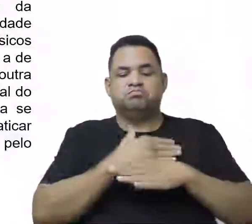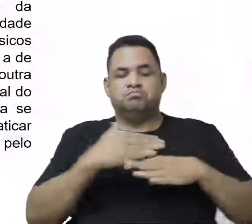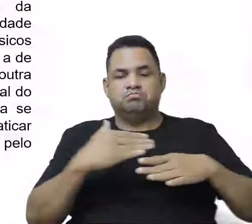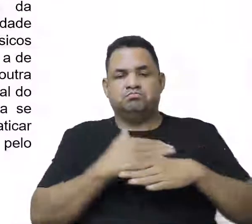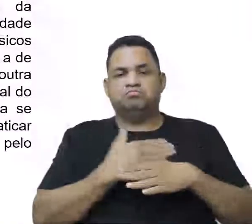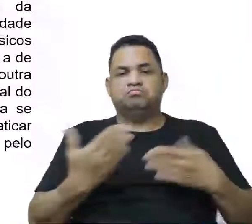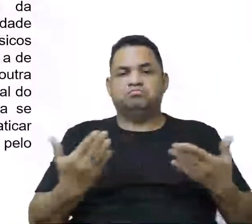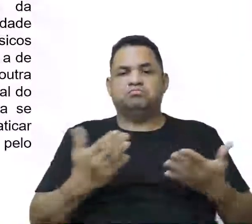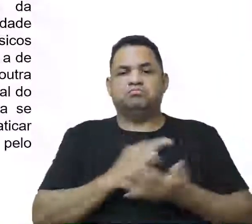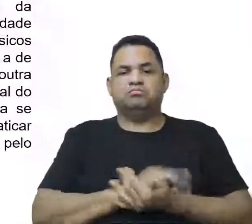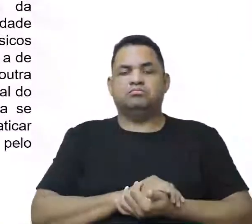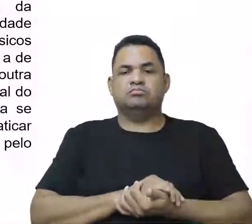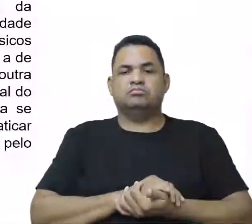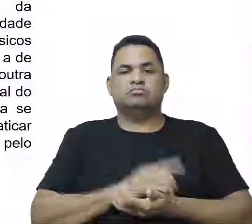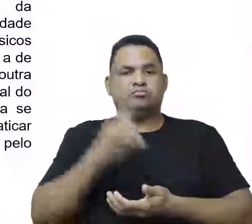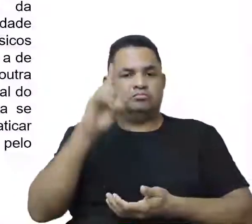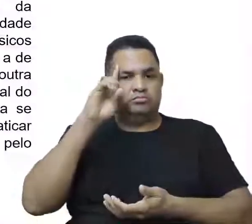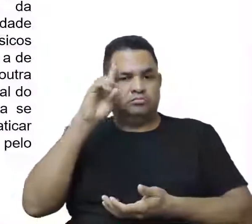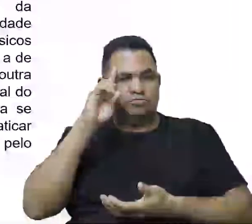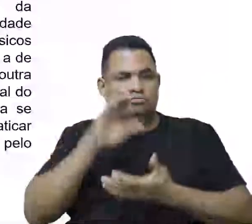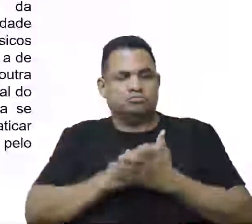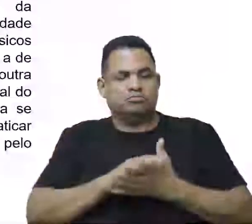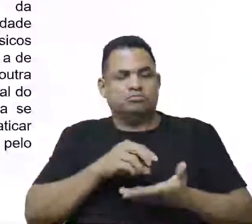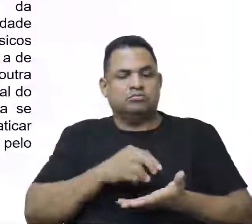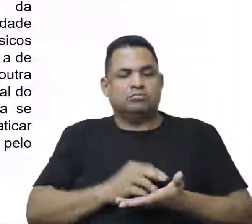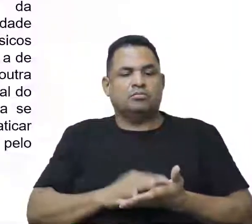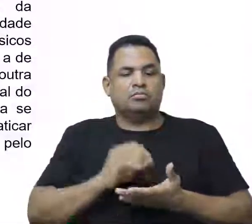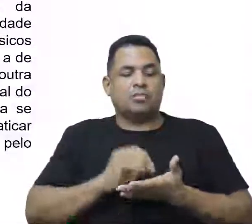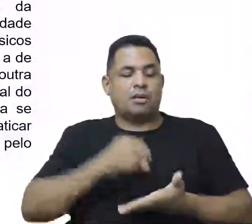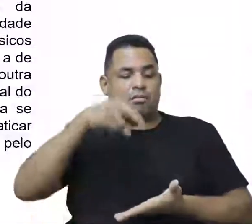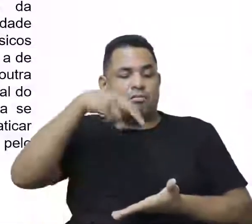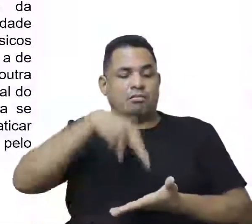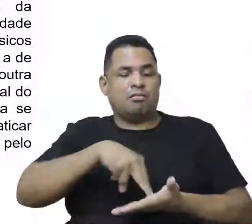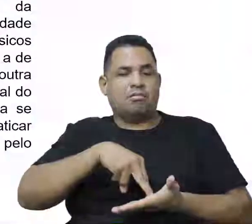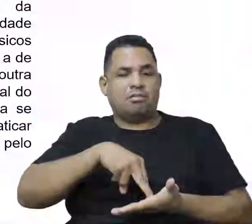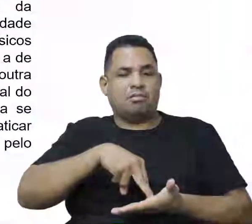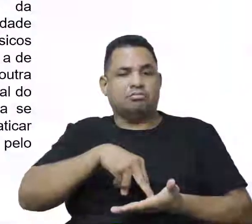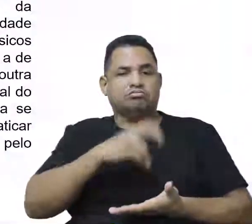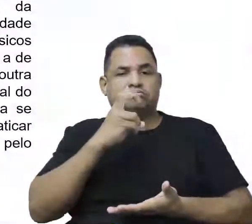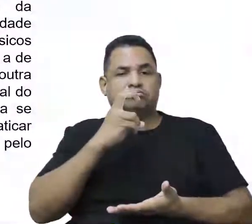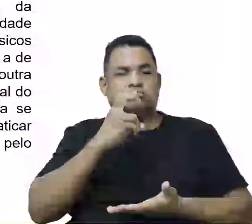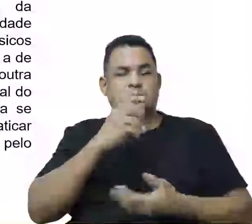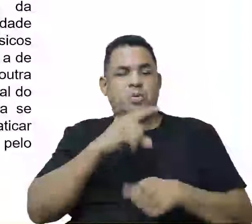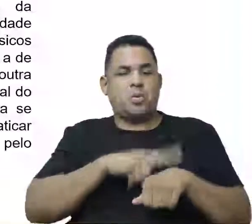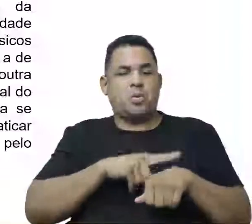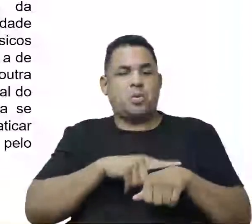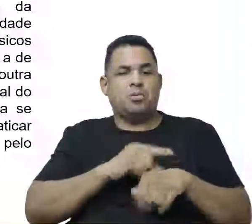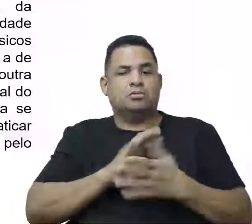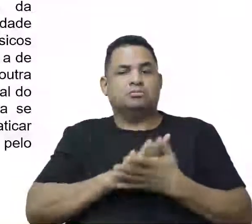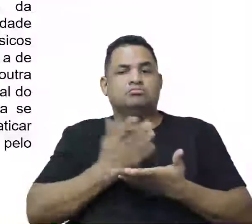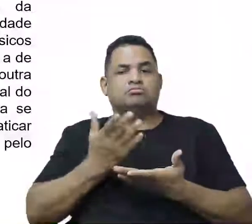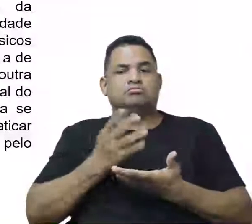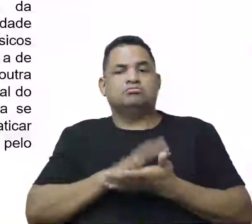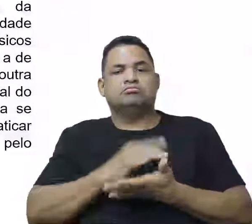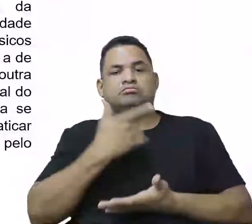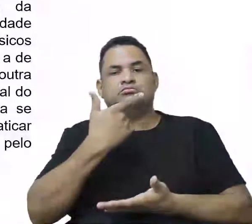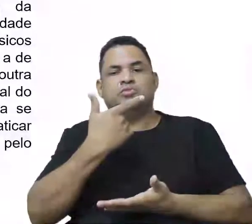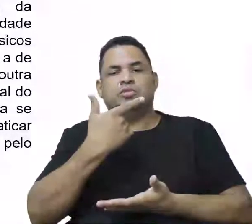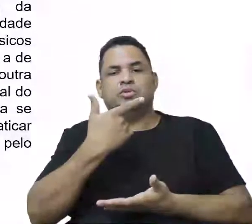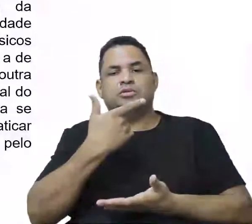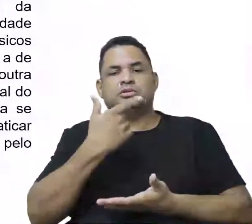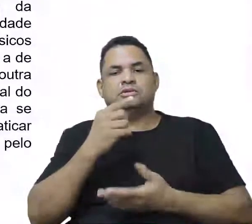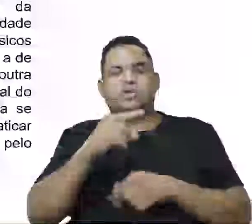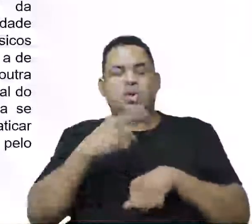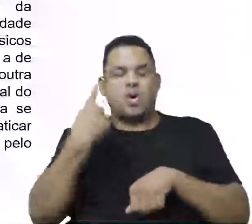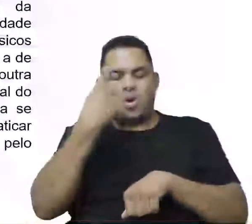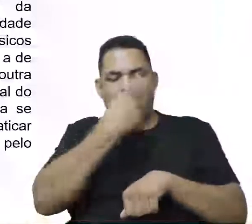centro urbano, que diariamente acorda aí às 5 horas da manhã, né, para trabalhar, e enfrenta, em média, aí 2 horas